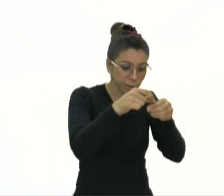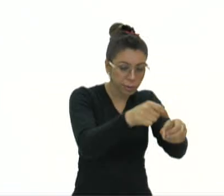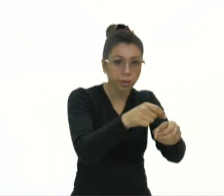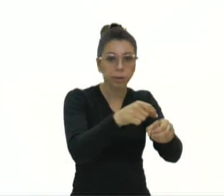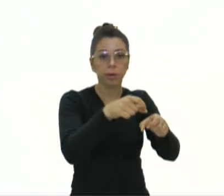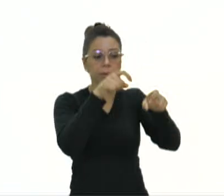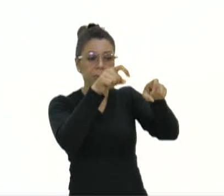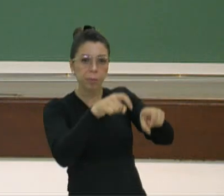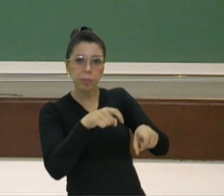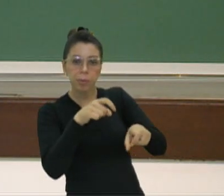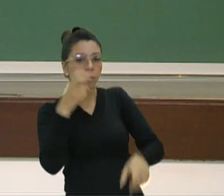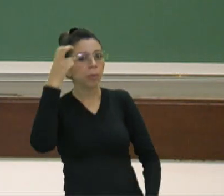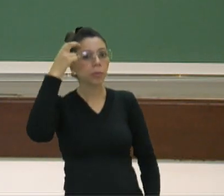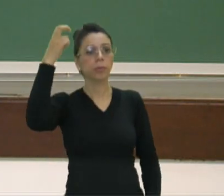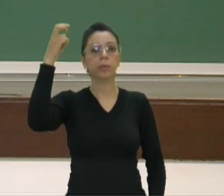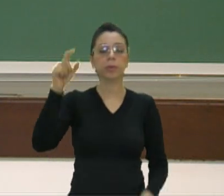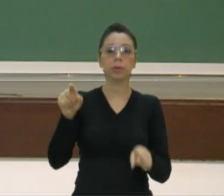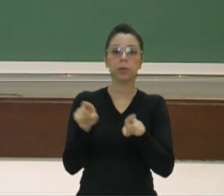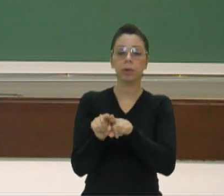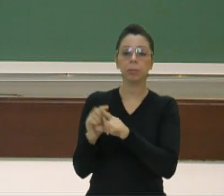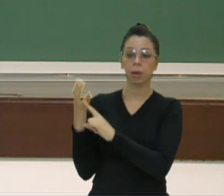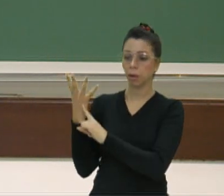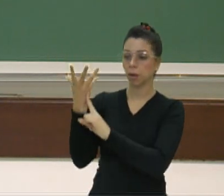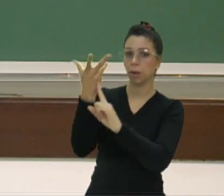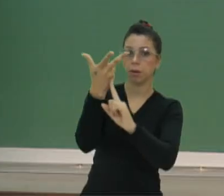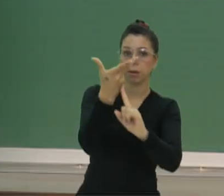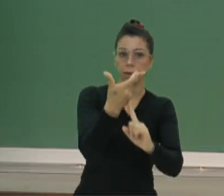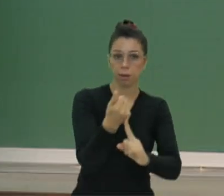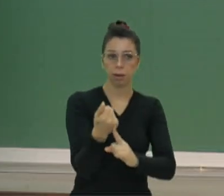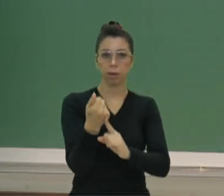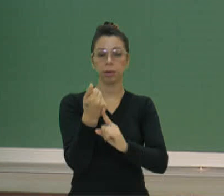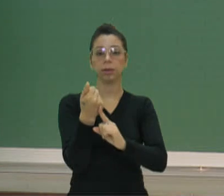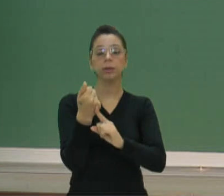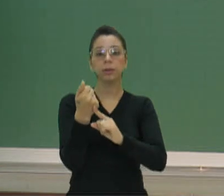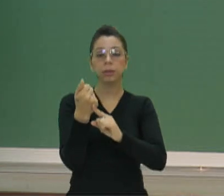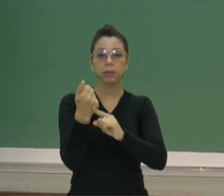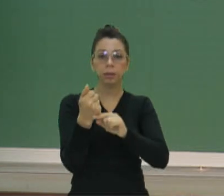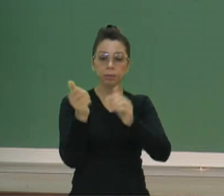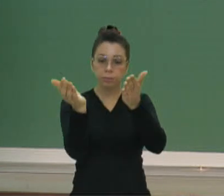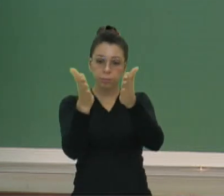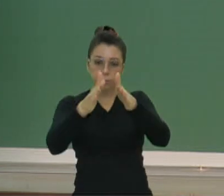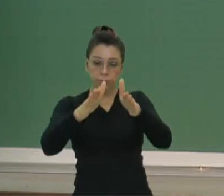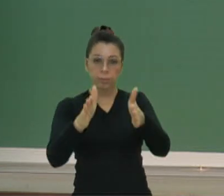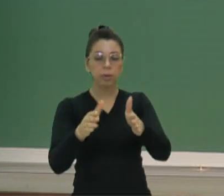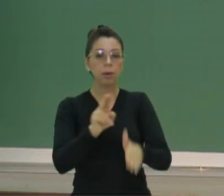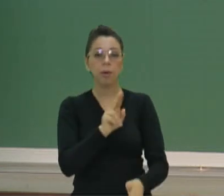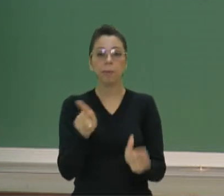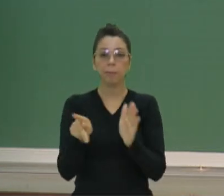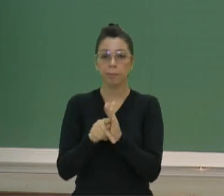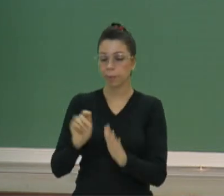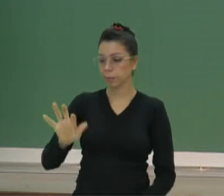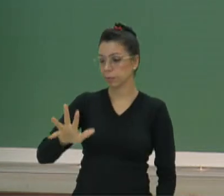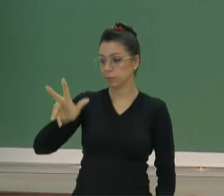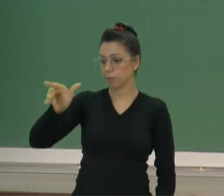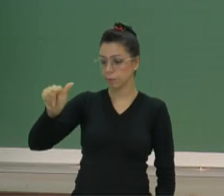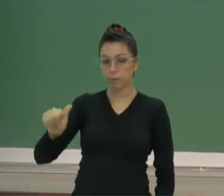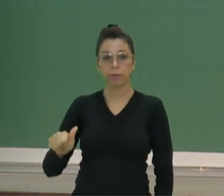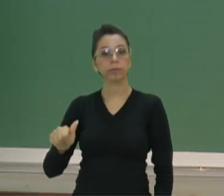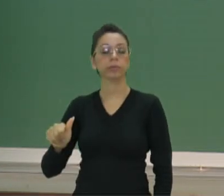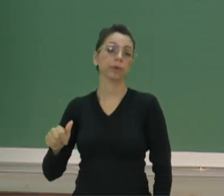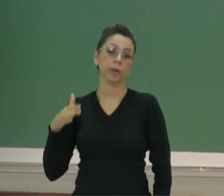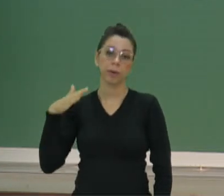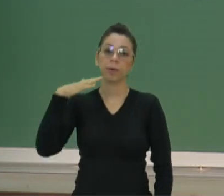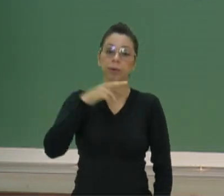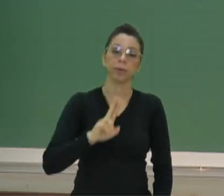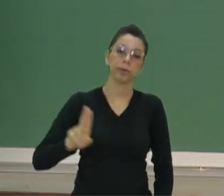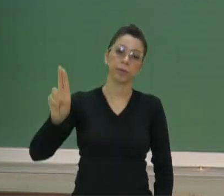culturas, também a arte dos nossos artesanatos, aqui resgatando um pouquinho o artesanato africano, que logicamente vai